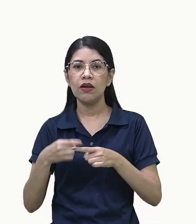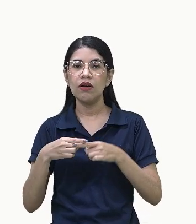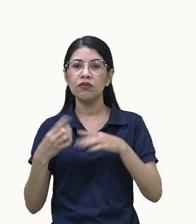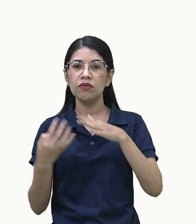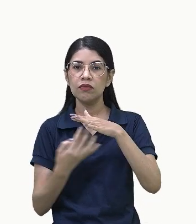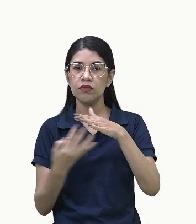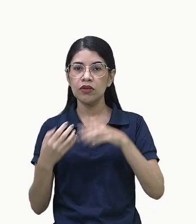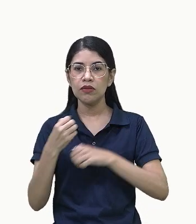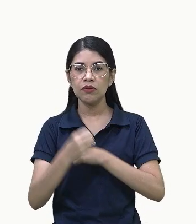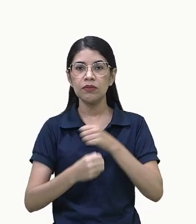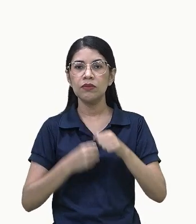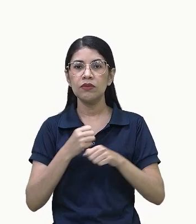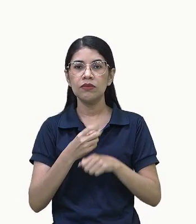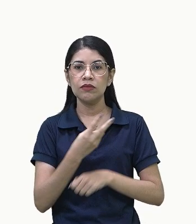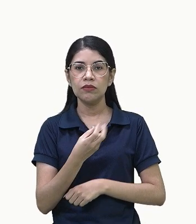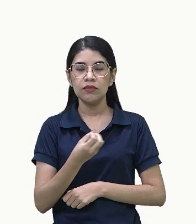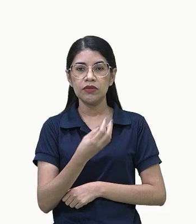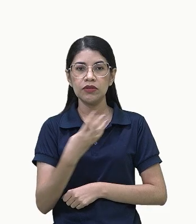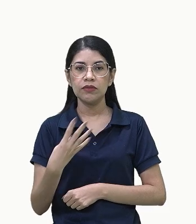em 2024.